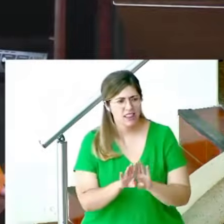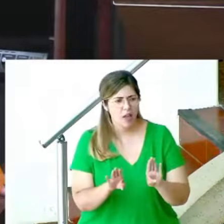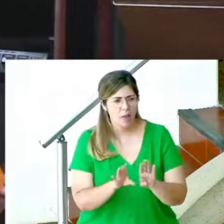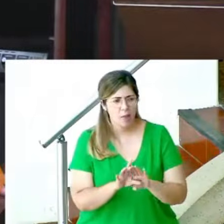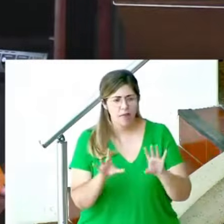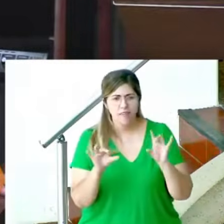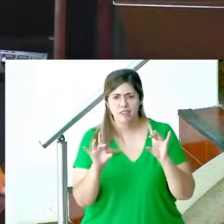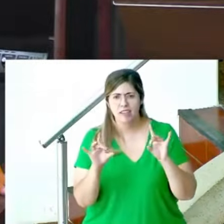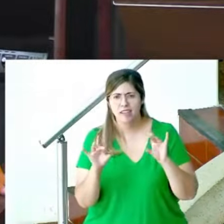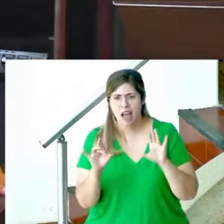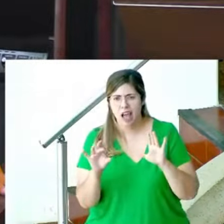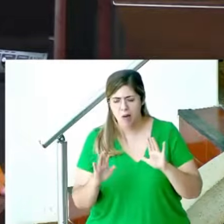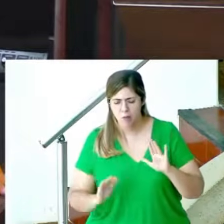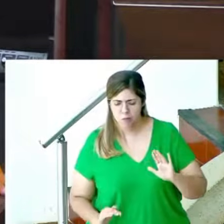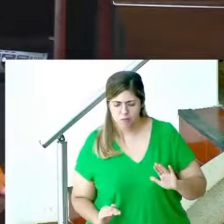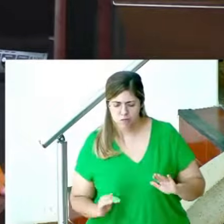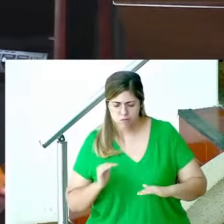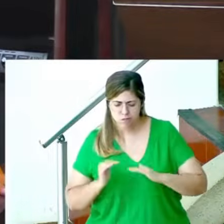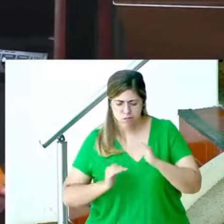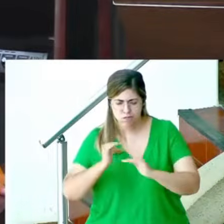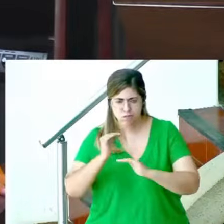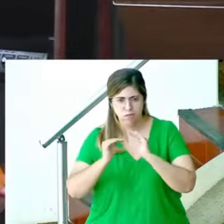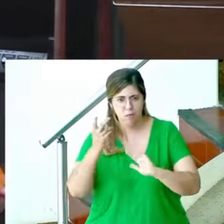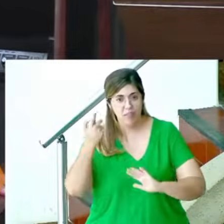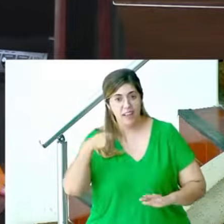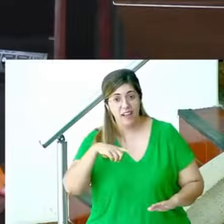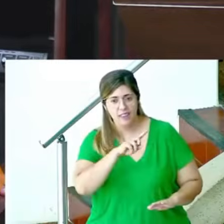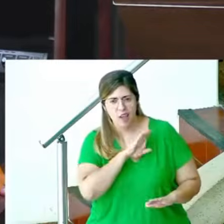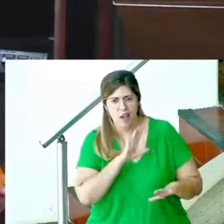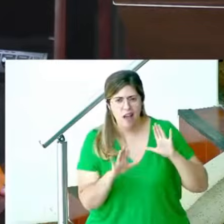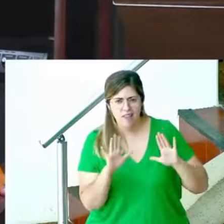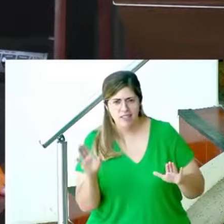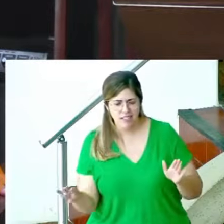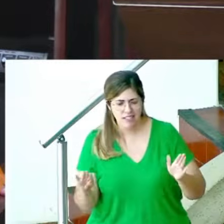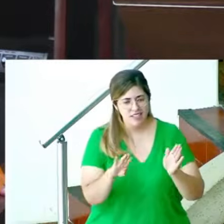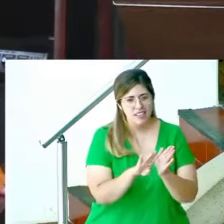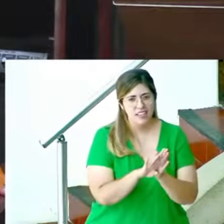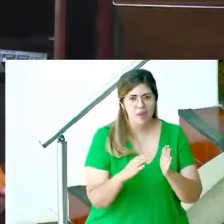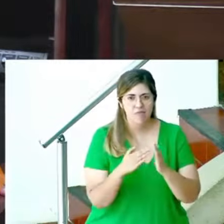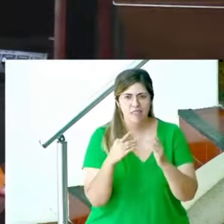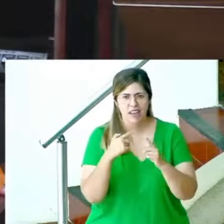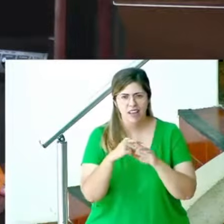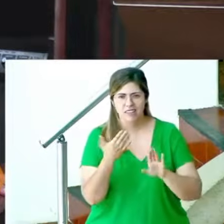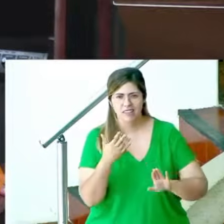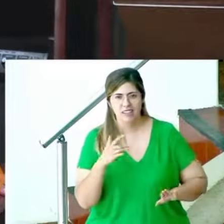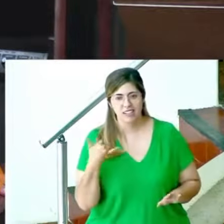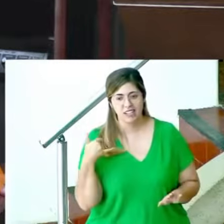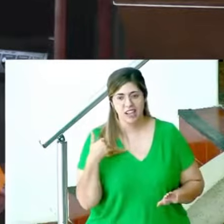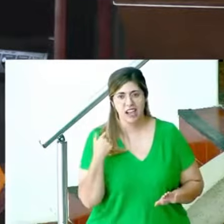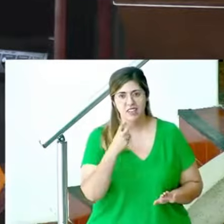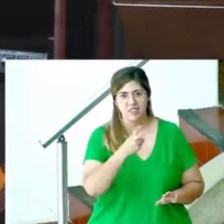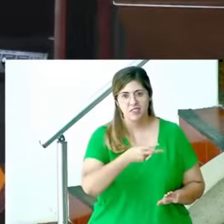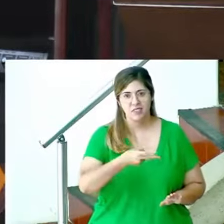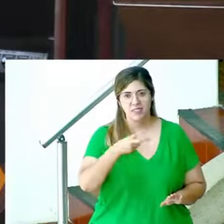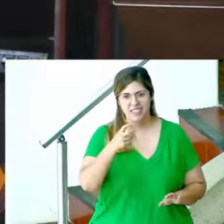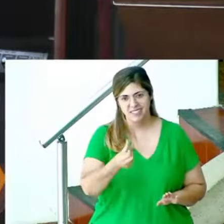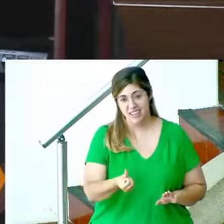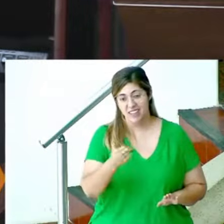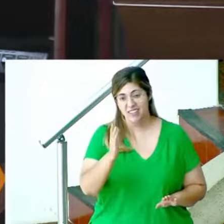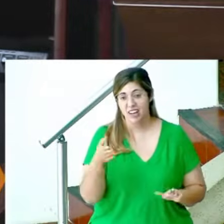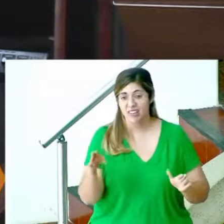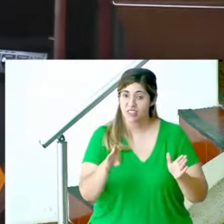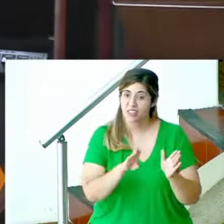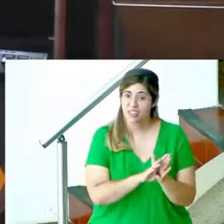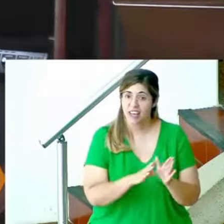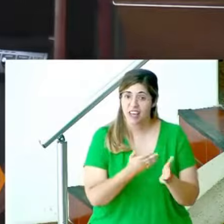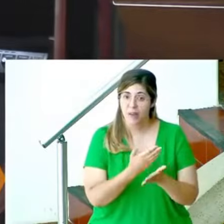desde cedo. Alguns de nós chegaram tarde para a igreja, né? Eu entre eles, aos 26 anos. Talvez você mais cedo,